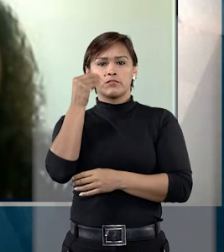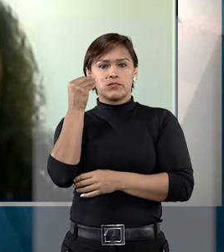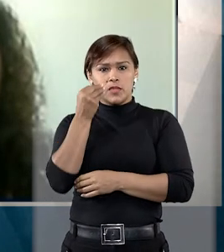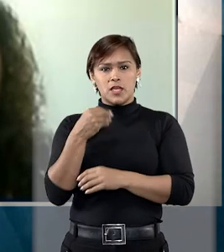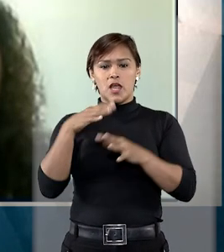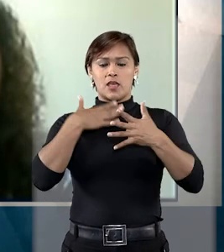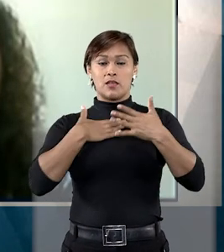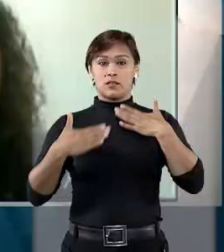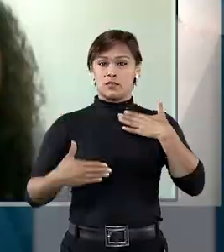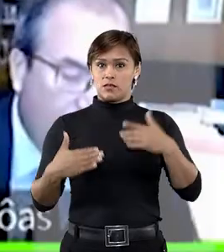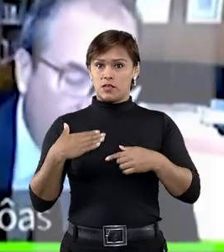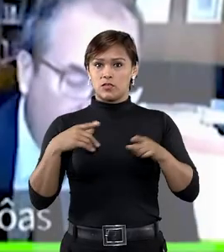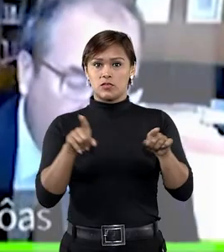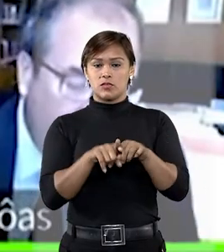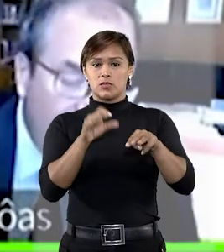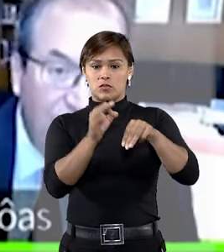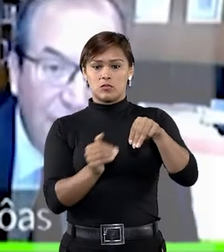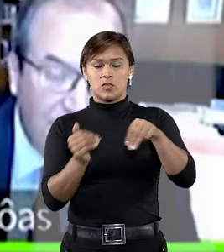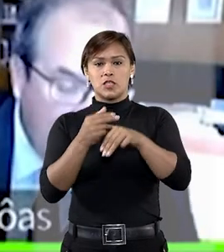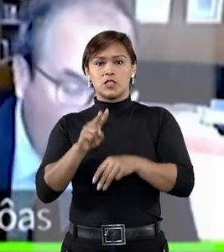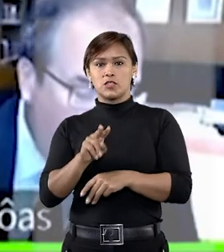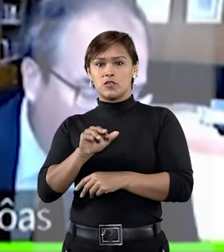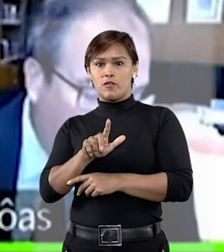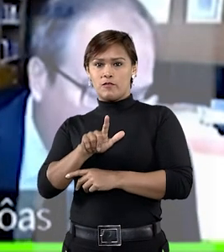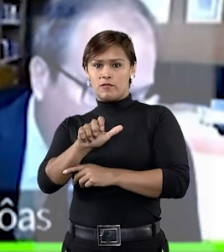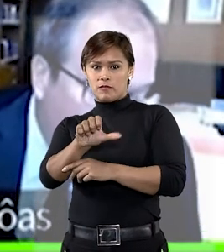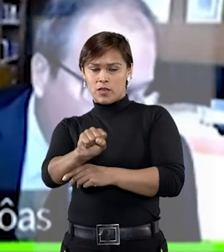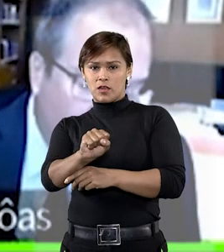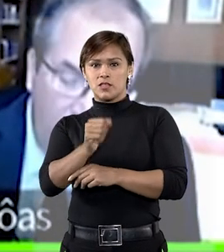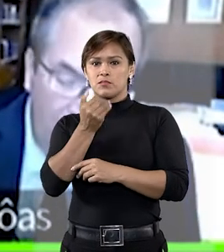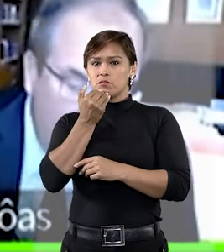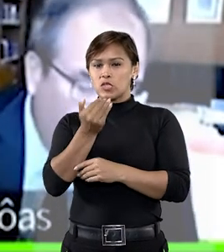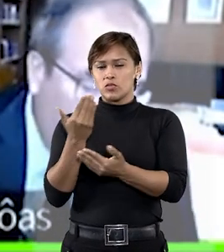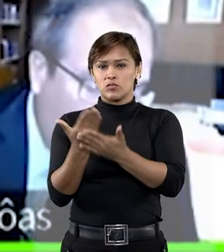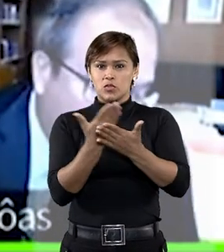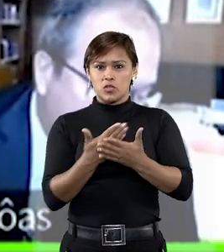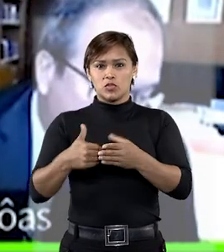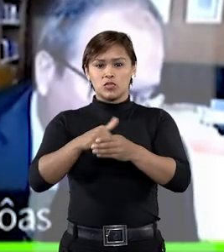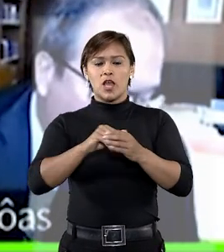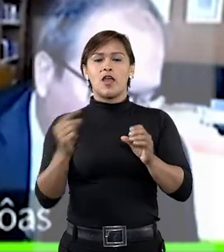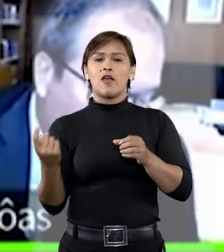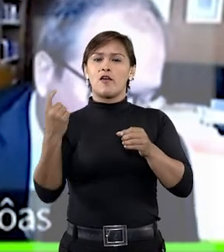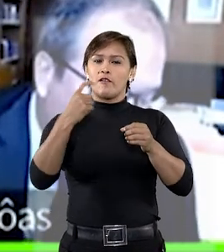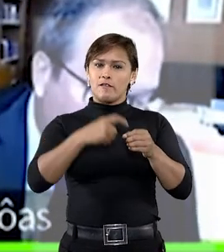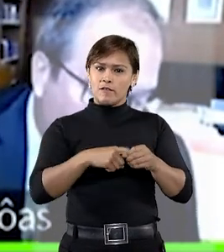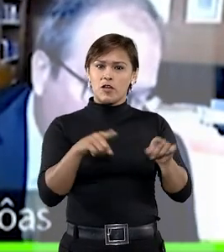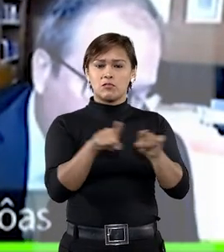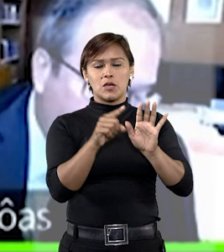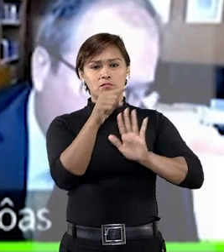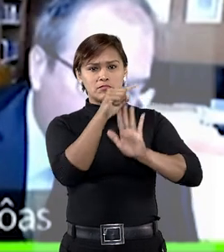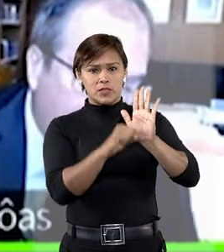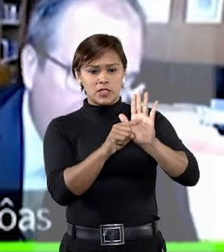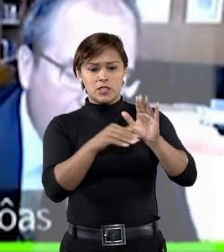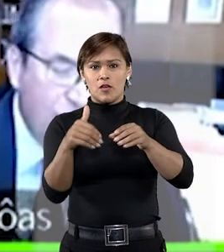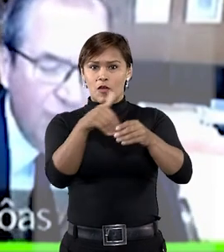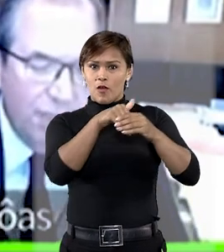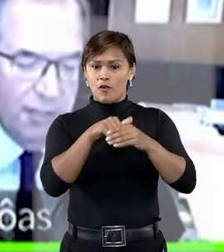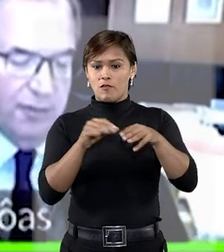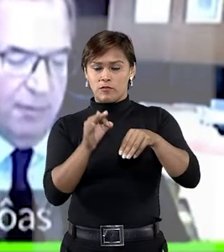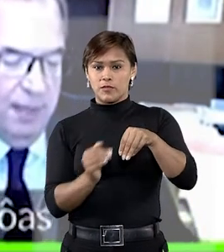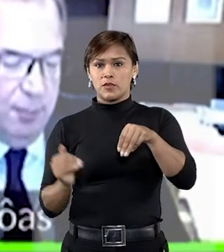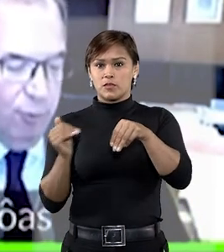experimentais e estéticos. O ministro Vilas Boas Cueva pediu vista e o julgamento será retomado com a apresentação do